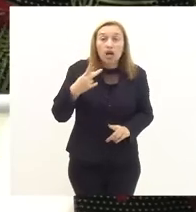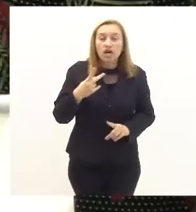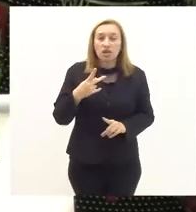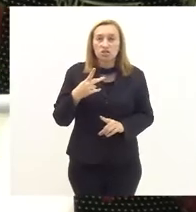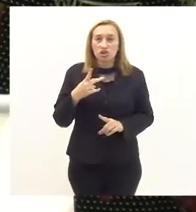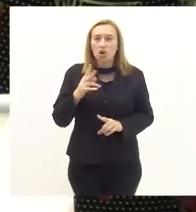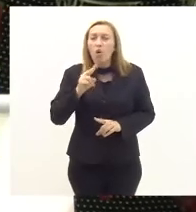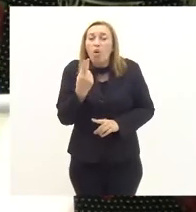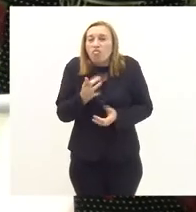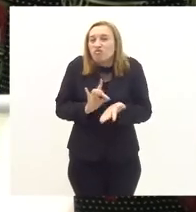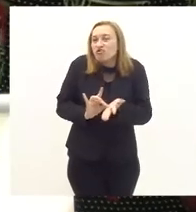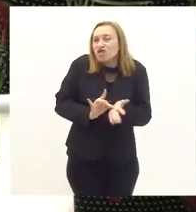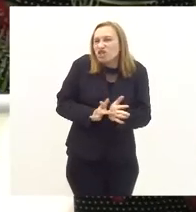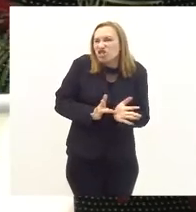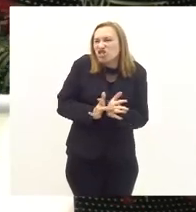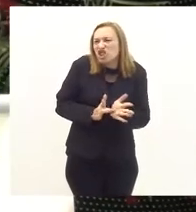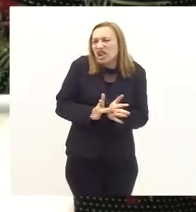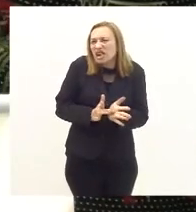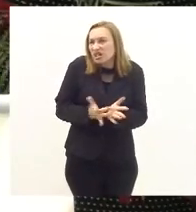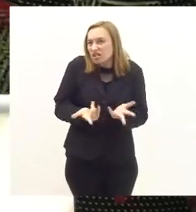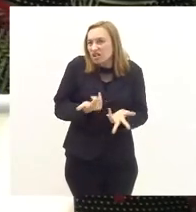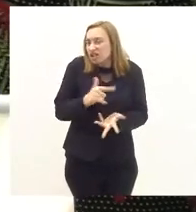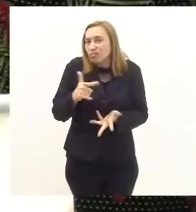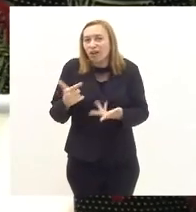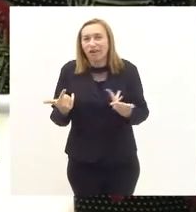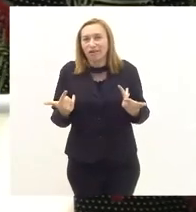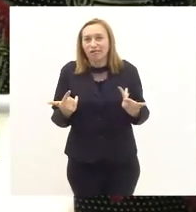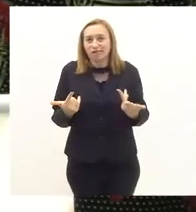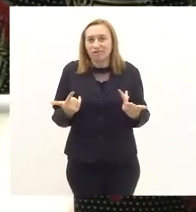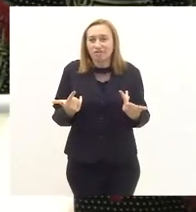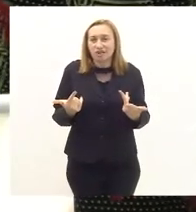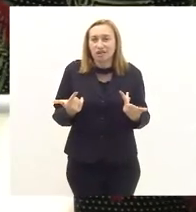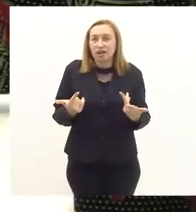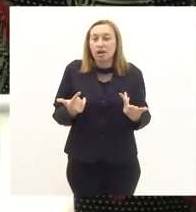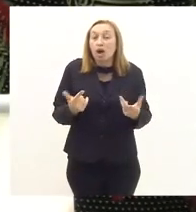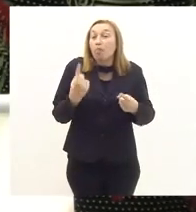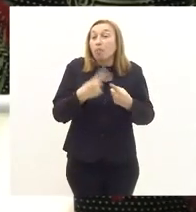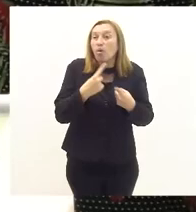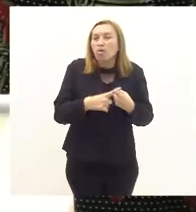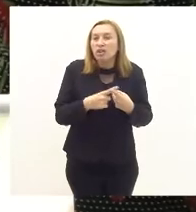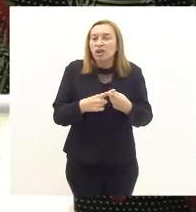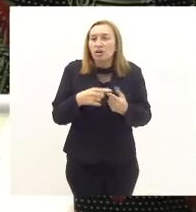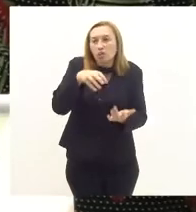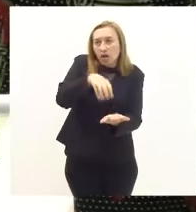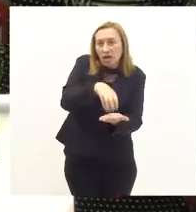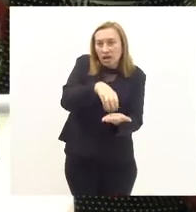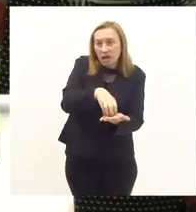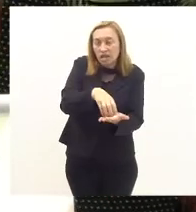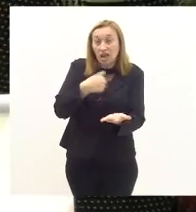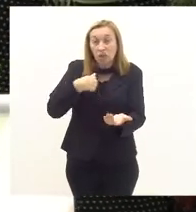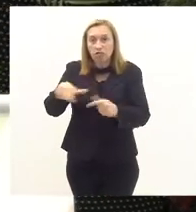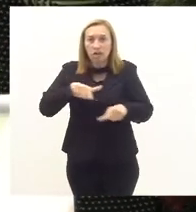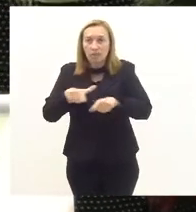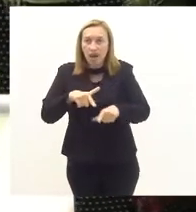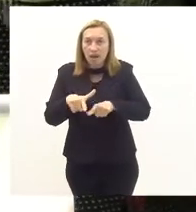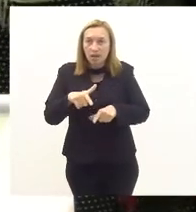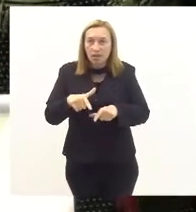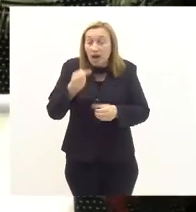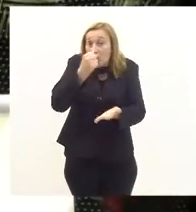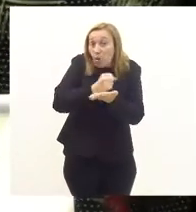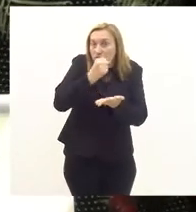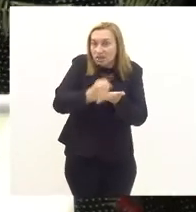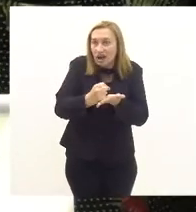você fingir que tem políticas, não ter política mesmo efetiva. Porque a rede que eu trabalho é uma das redes que